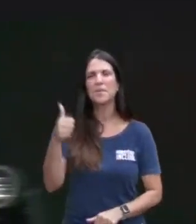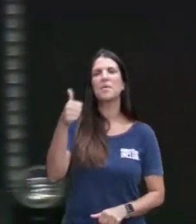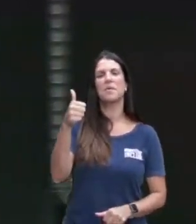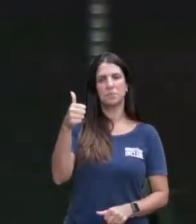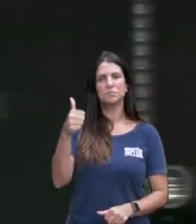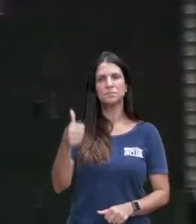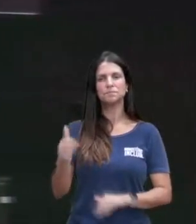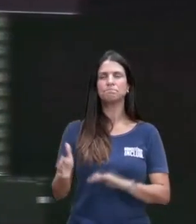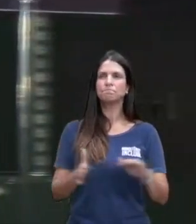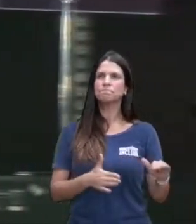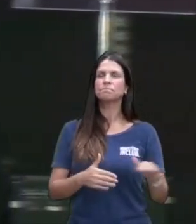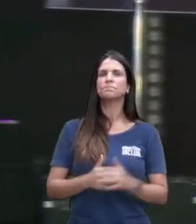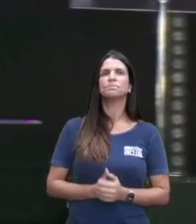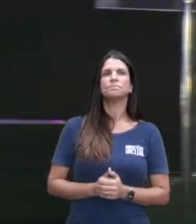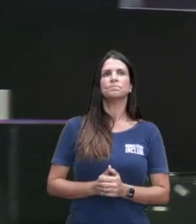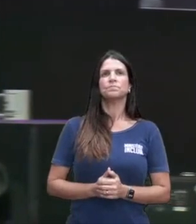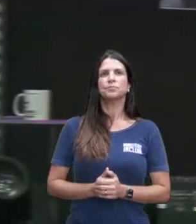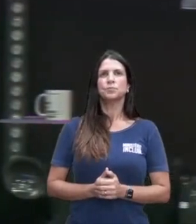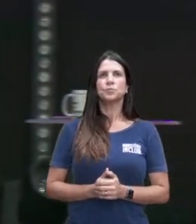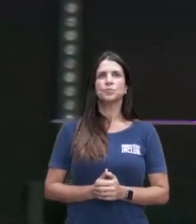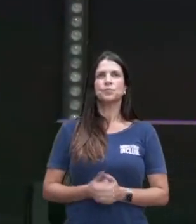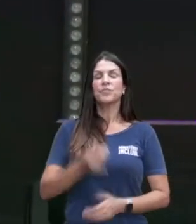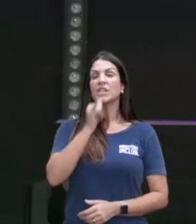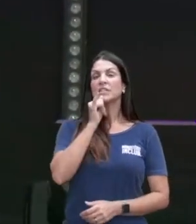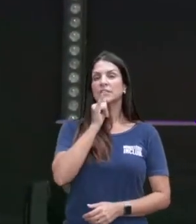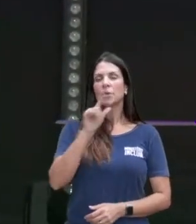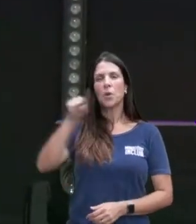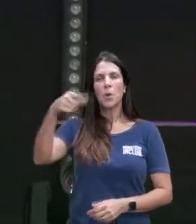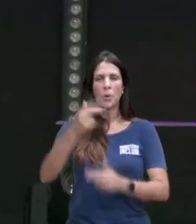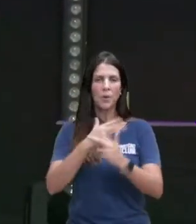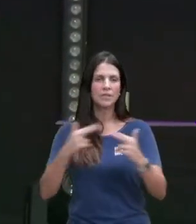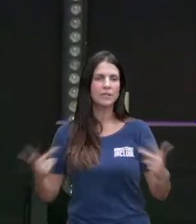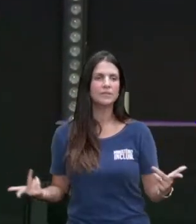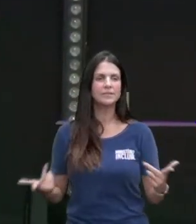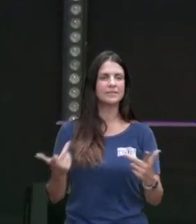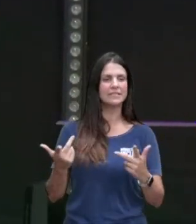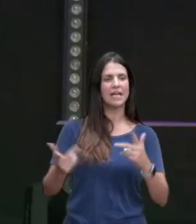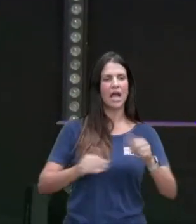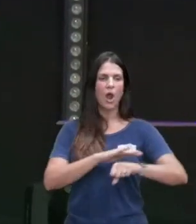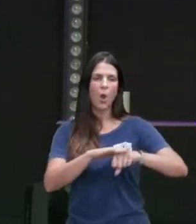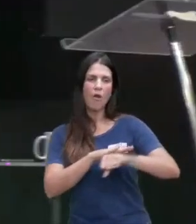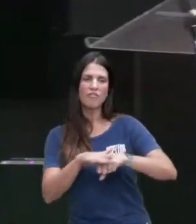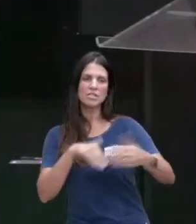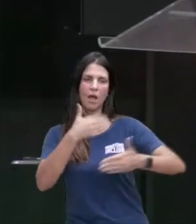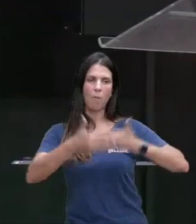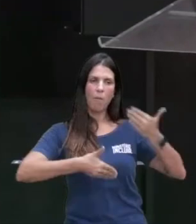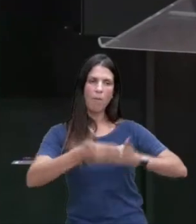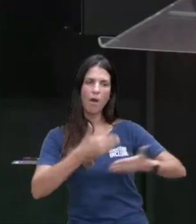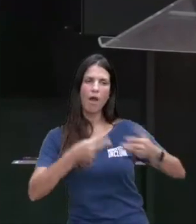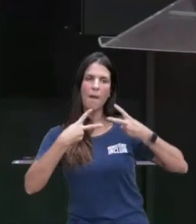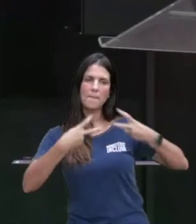melhor conversar dialogar ver aonde que você errou E então restaurar relacionamento ao invés de perder a sua fé EA sua aliança